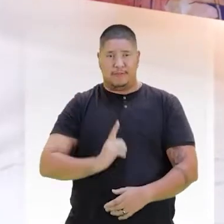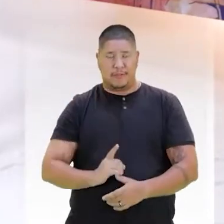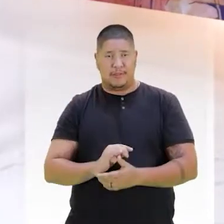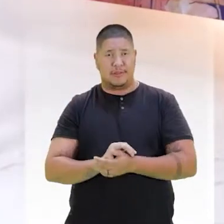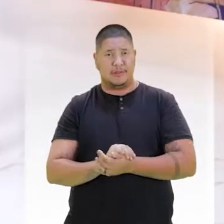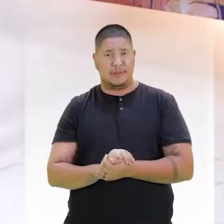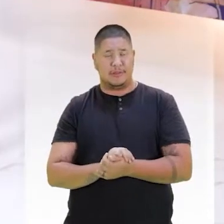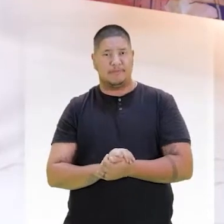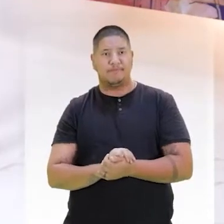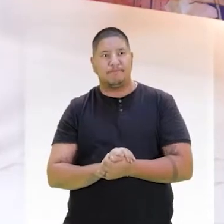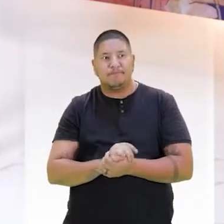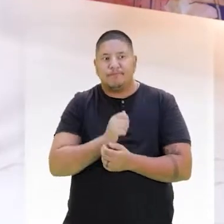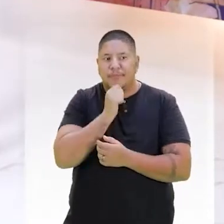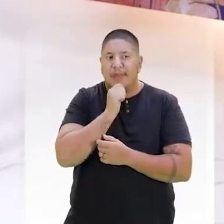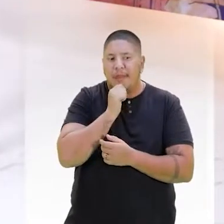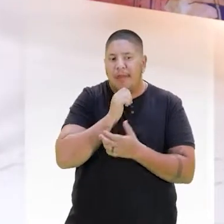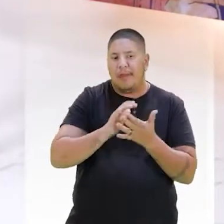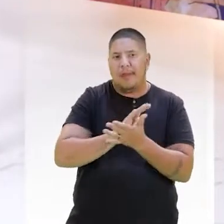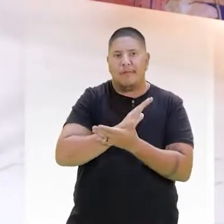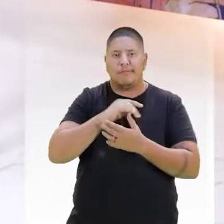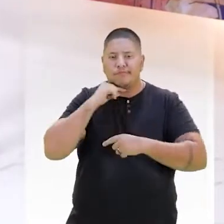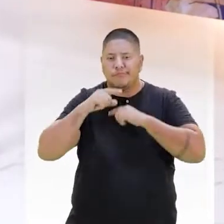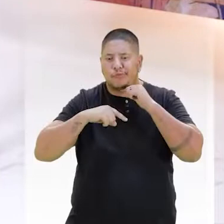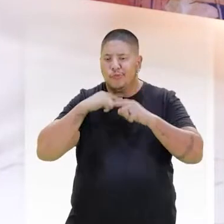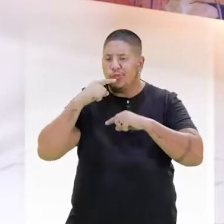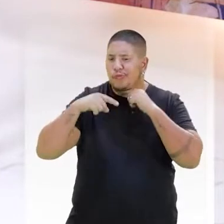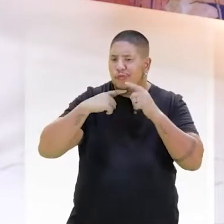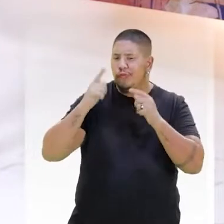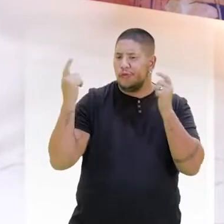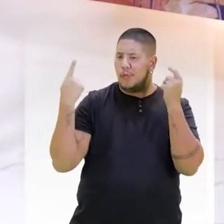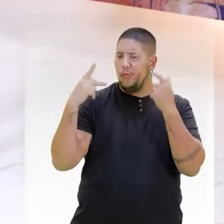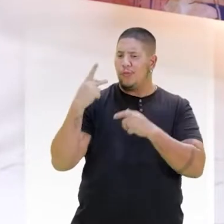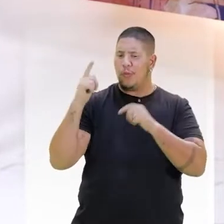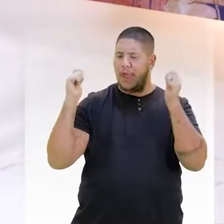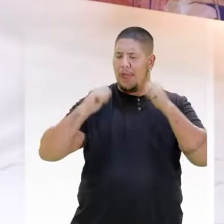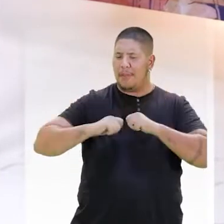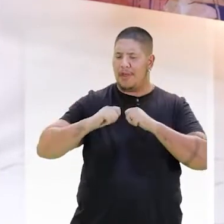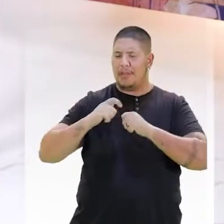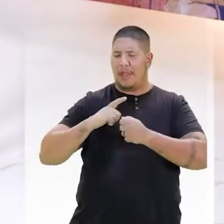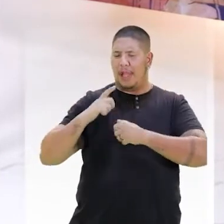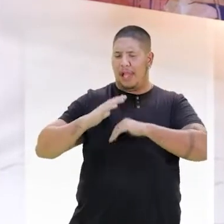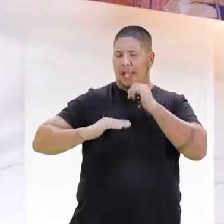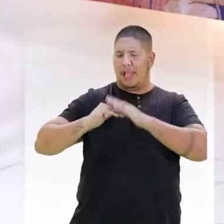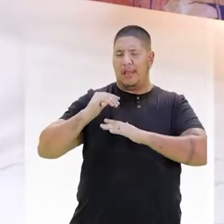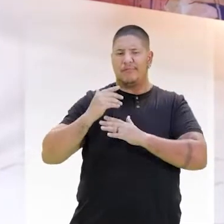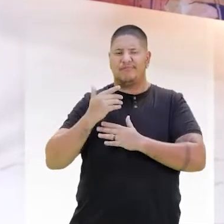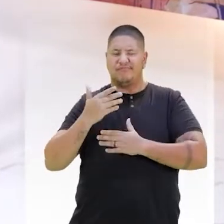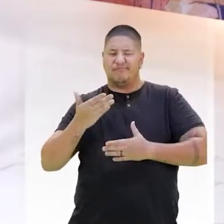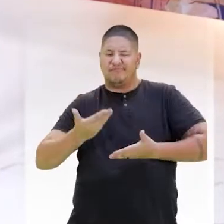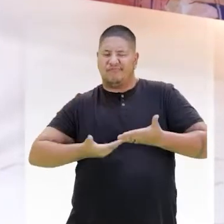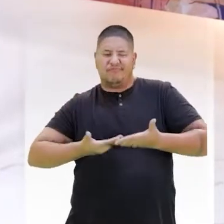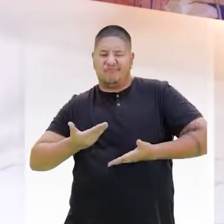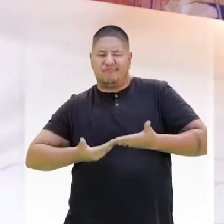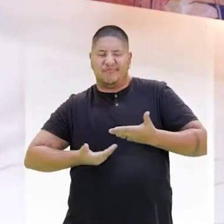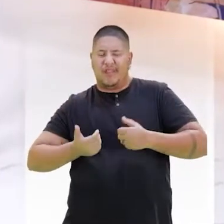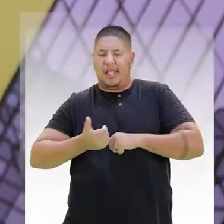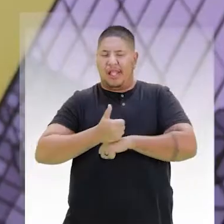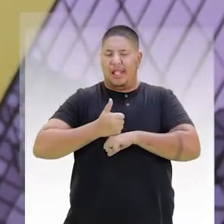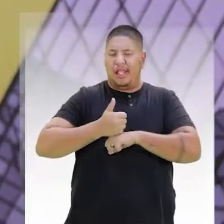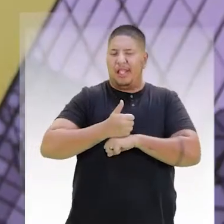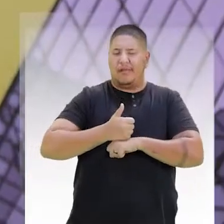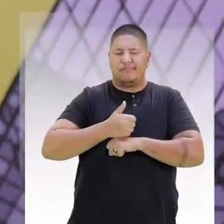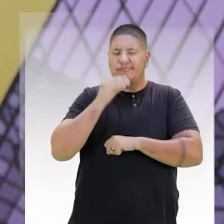deficiência. Muitos ainda duvidam de suas capacidades e as tratam como profissionais improdutivos ou menos